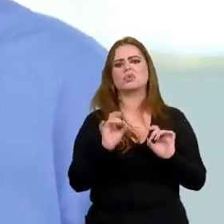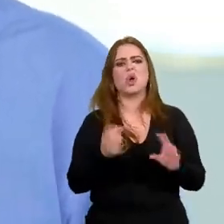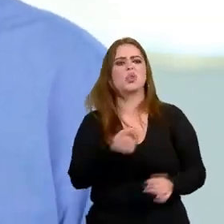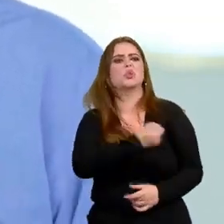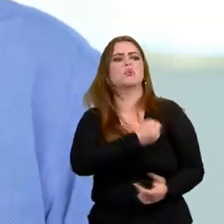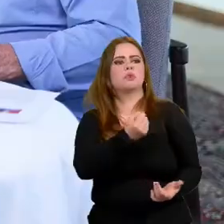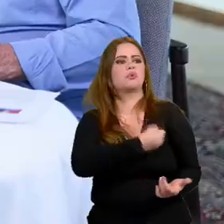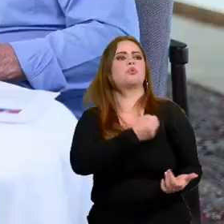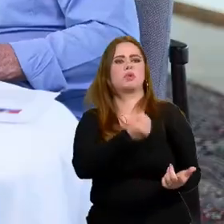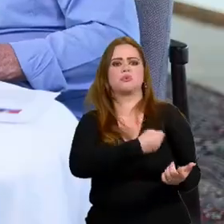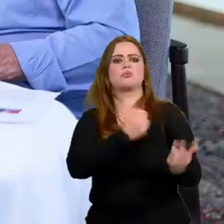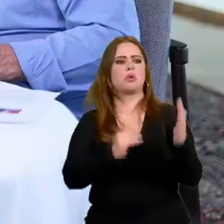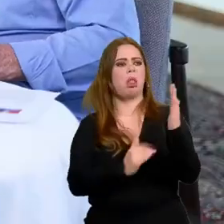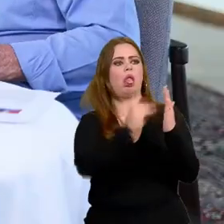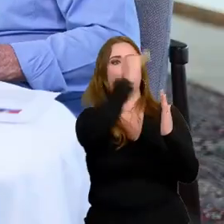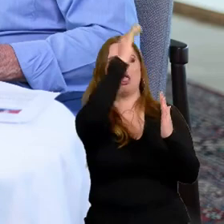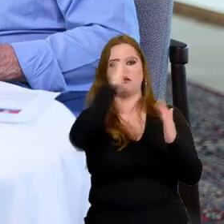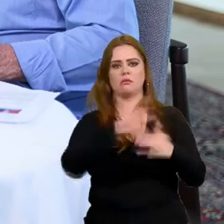sociedade.